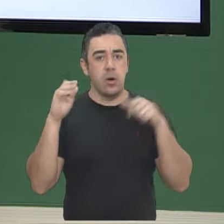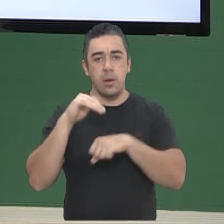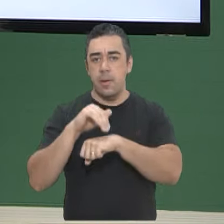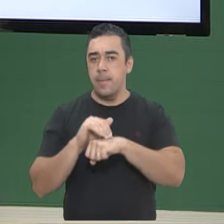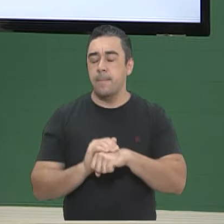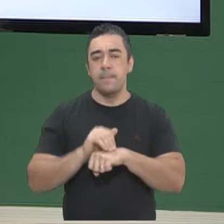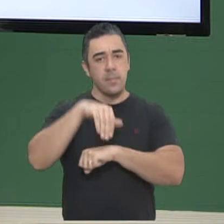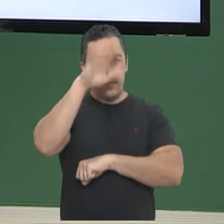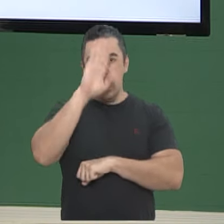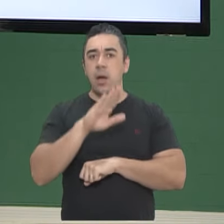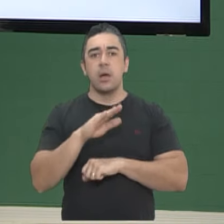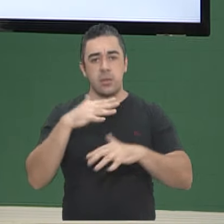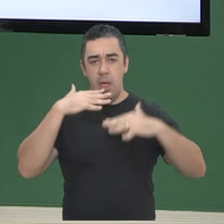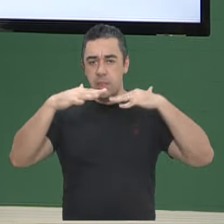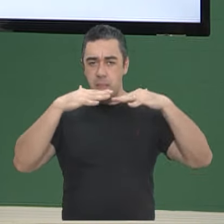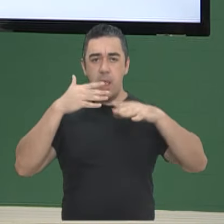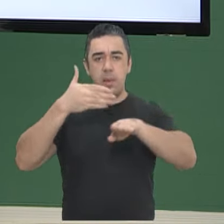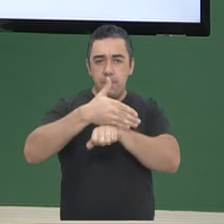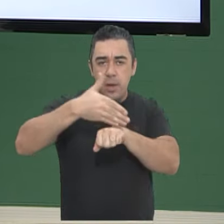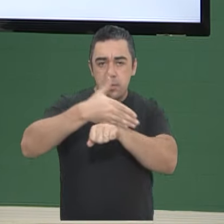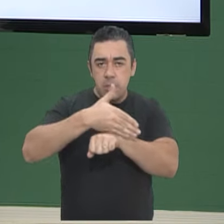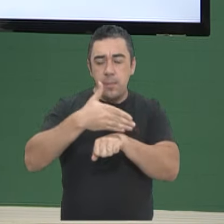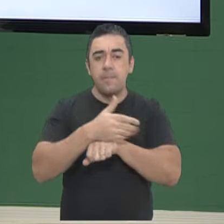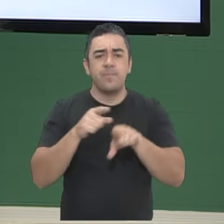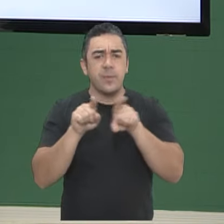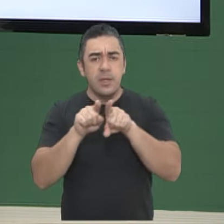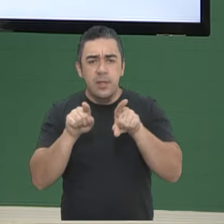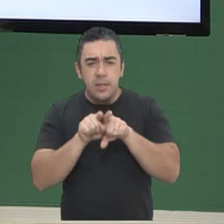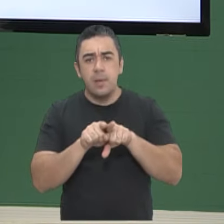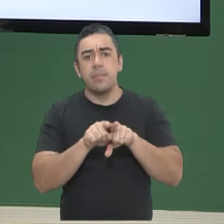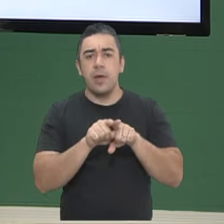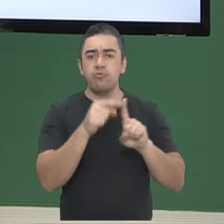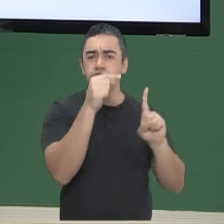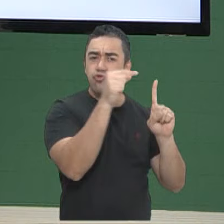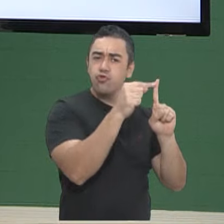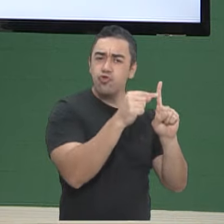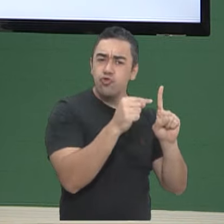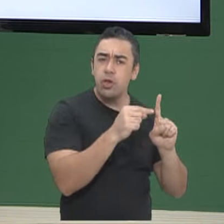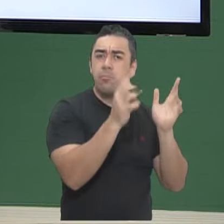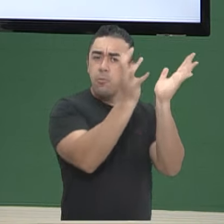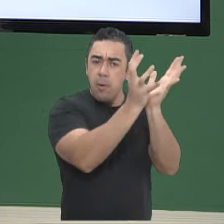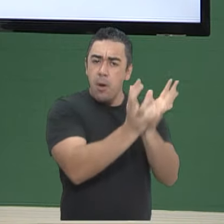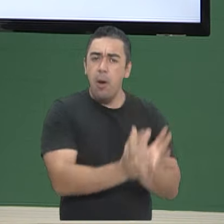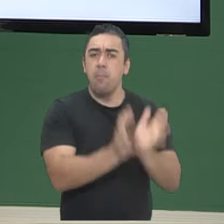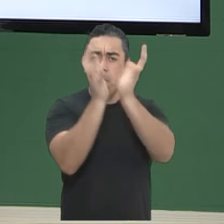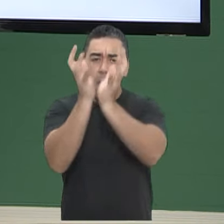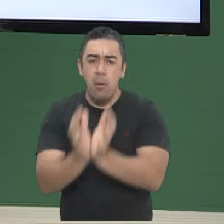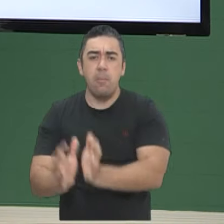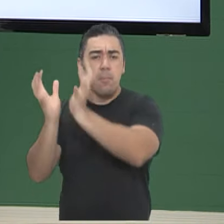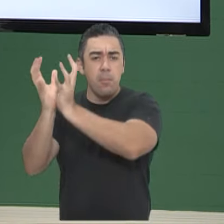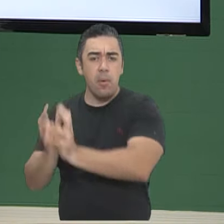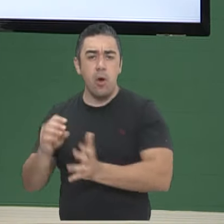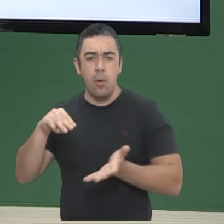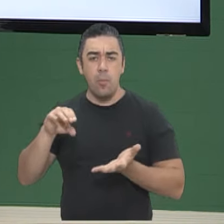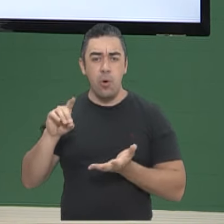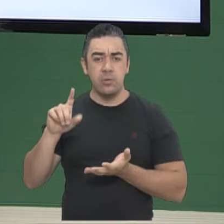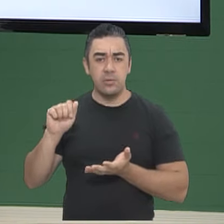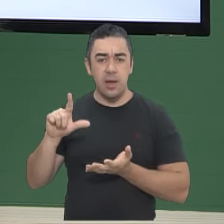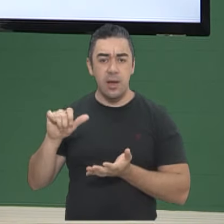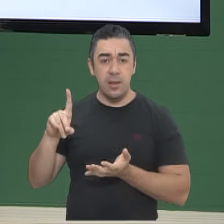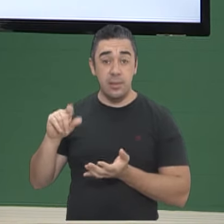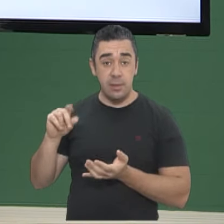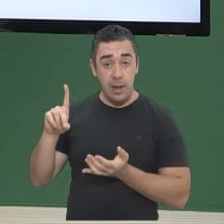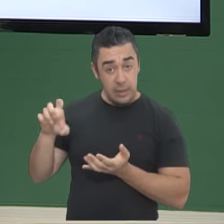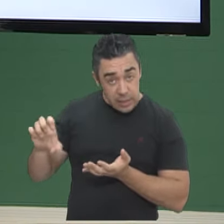que na primeira edição. E também as modalidades aumentaram. O que eram 8 modalidades,